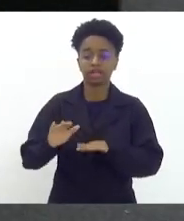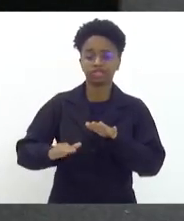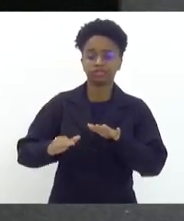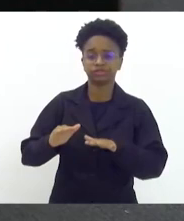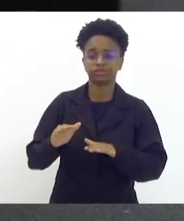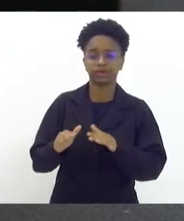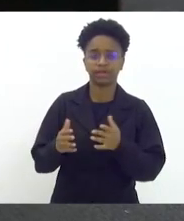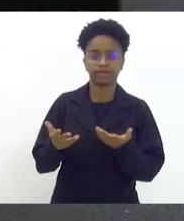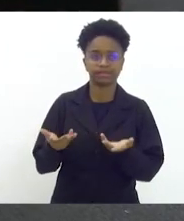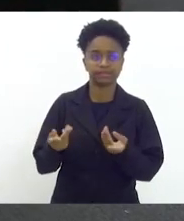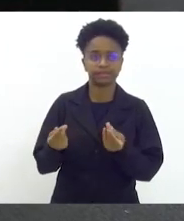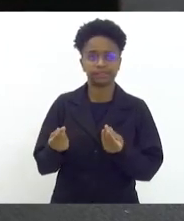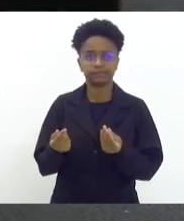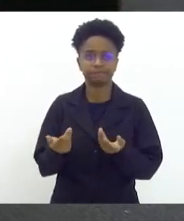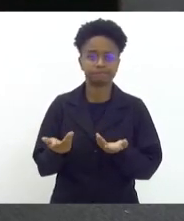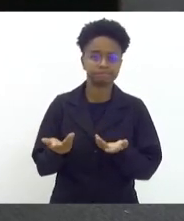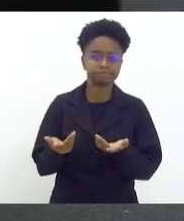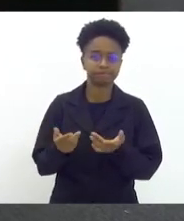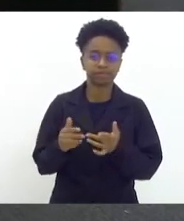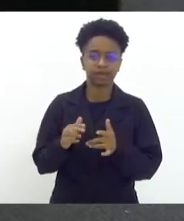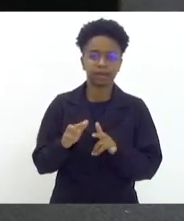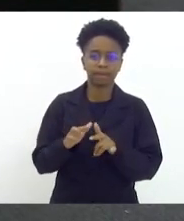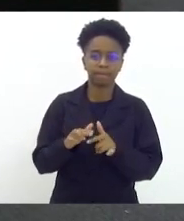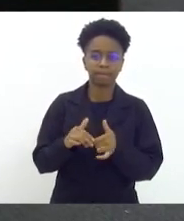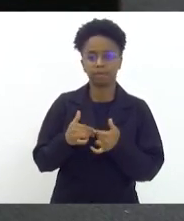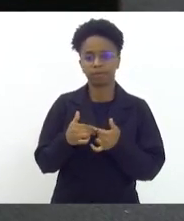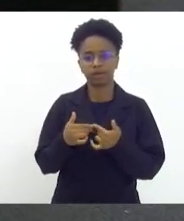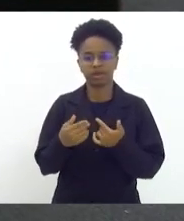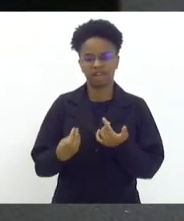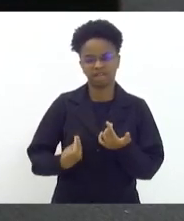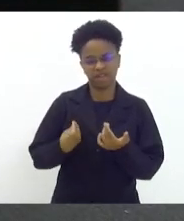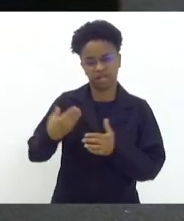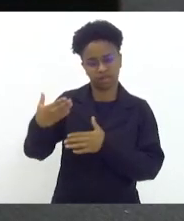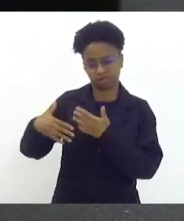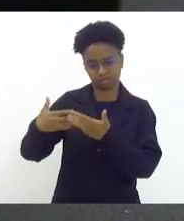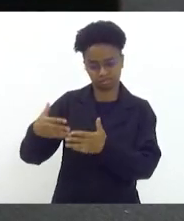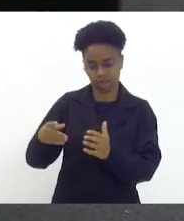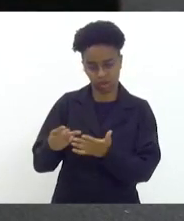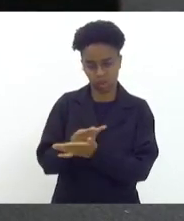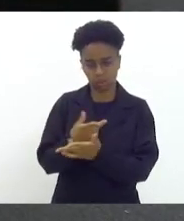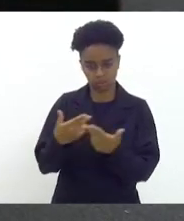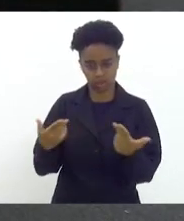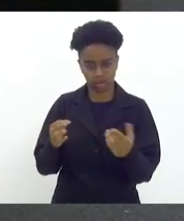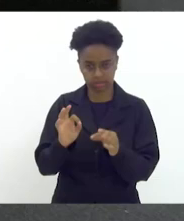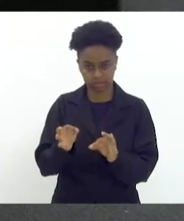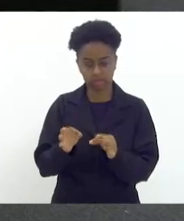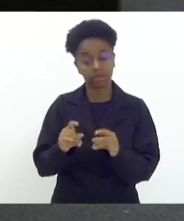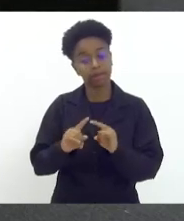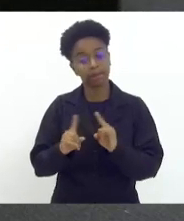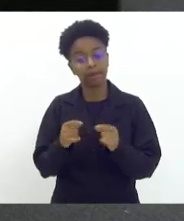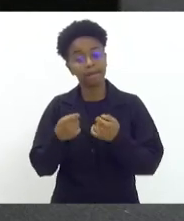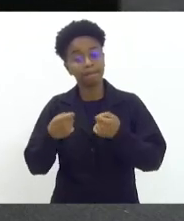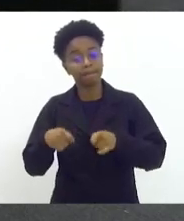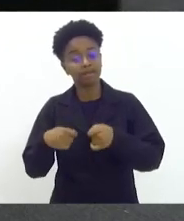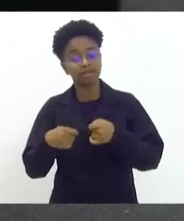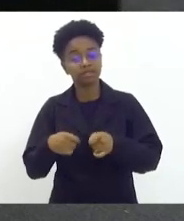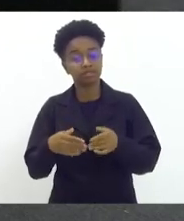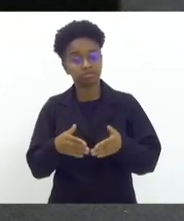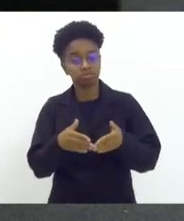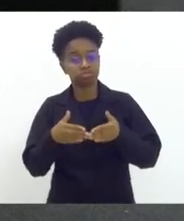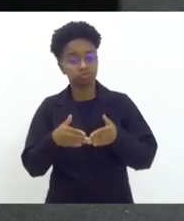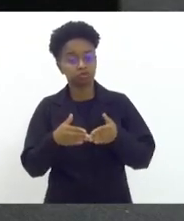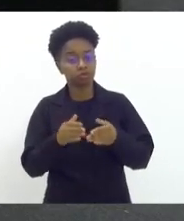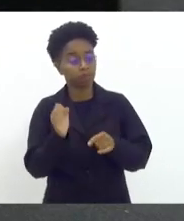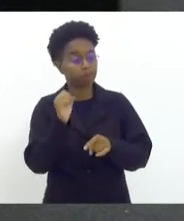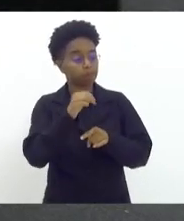por Infortúnio da vida não é tiveram a necessidade de estar no Retiro